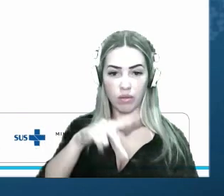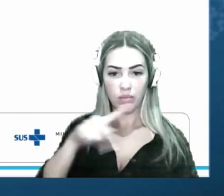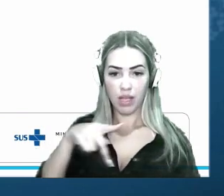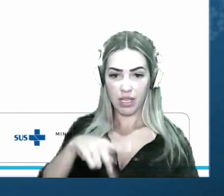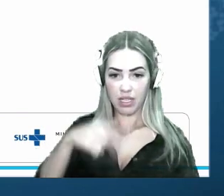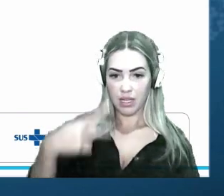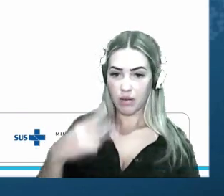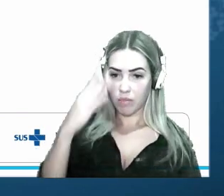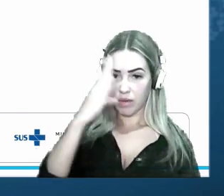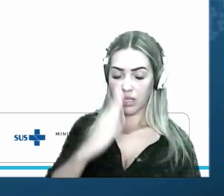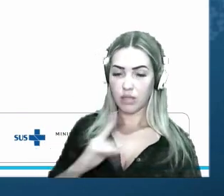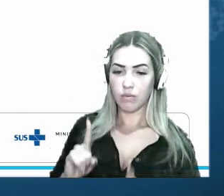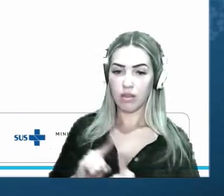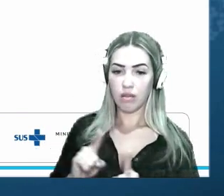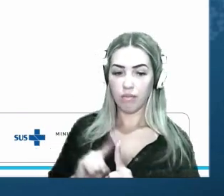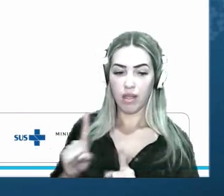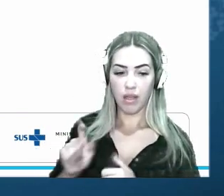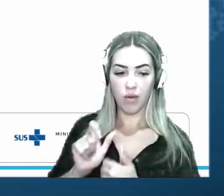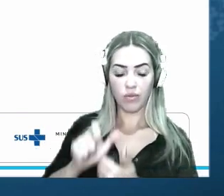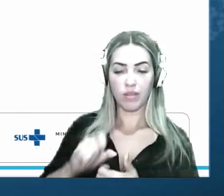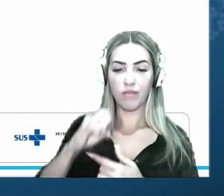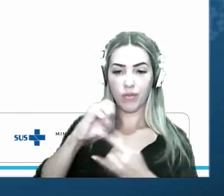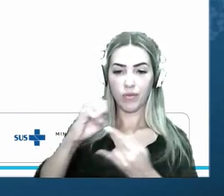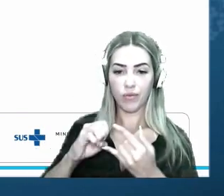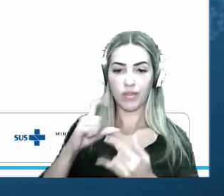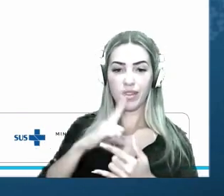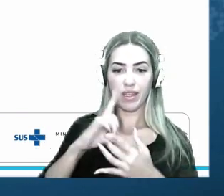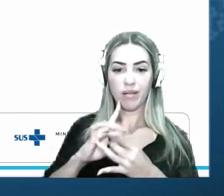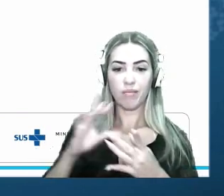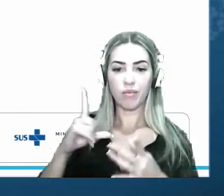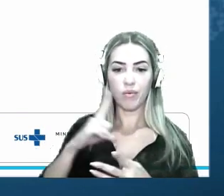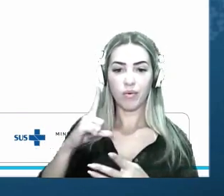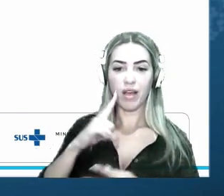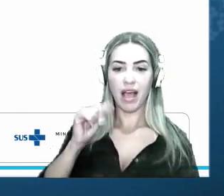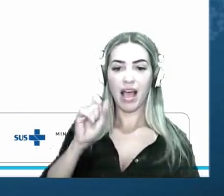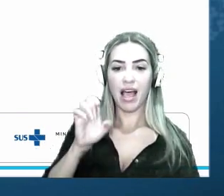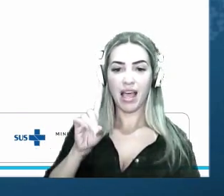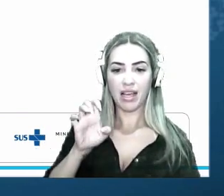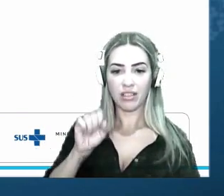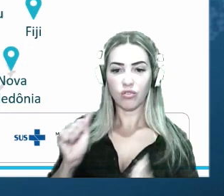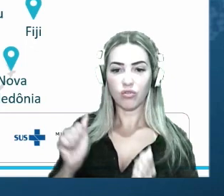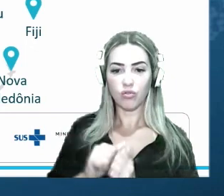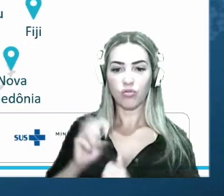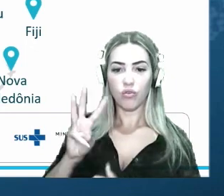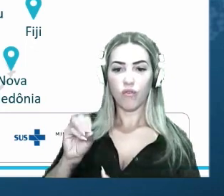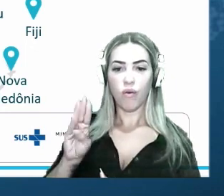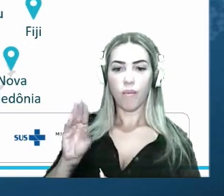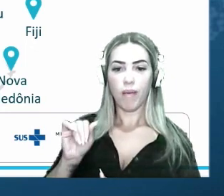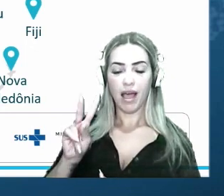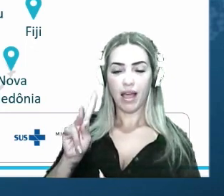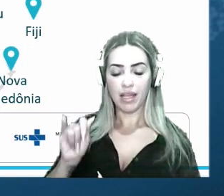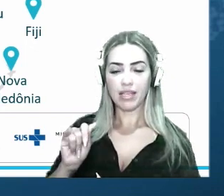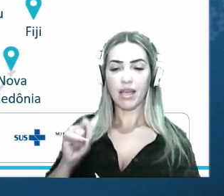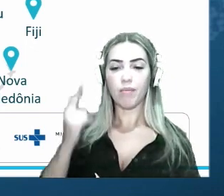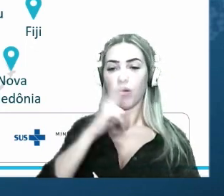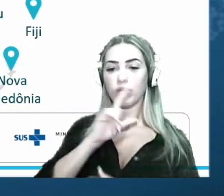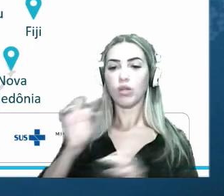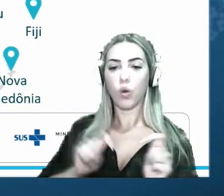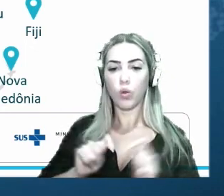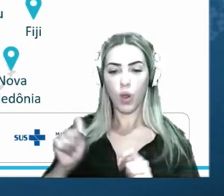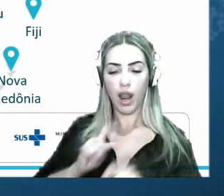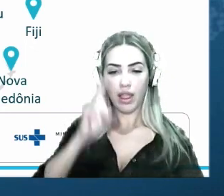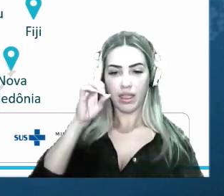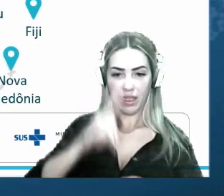que é conduzido pela Fiocruz e consiste na liberação do Aedes aegypti com a Wolbachia para controlar dengue, zika e chikungunya. Esses são os países